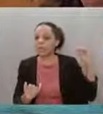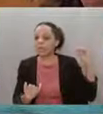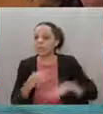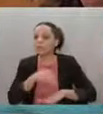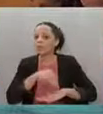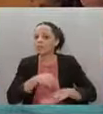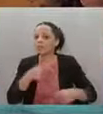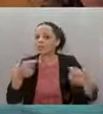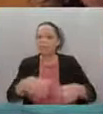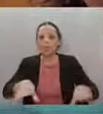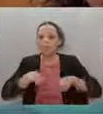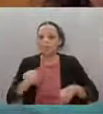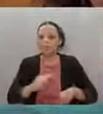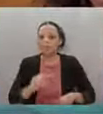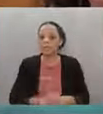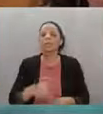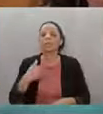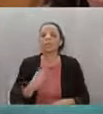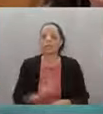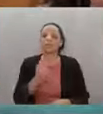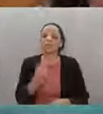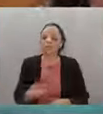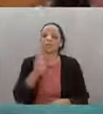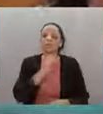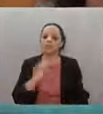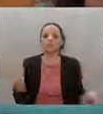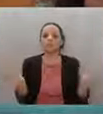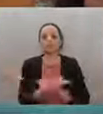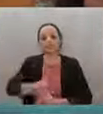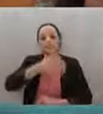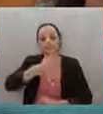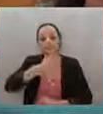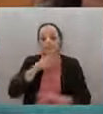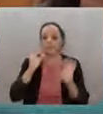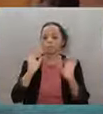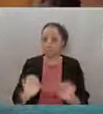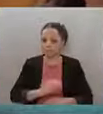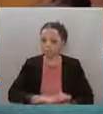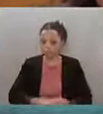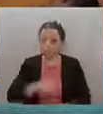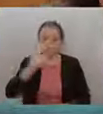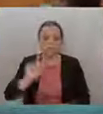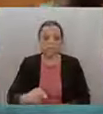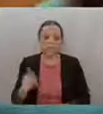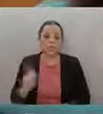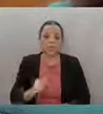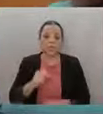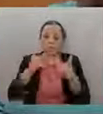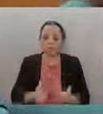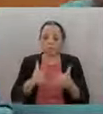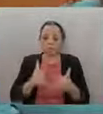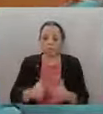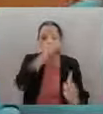Eu disponibilizei-me para inverter o esclarecimento, mas pronto. Até porque não é de bom tom deixar o município